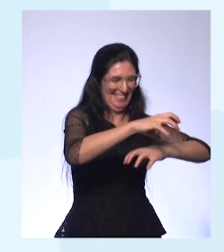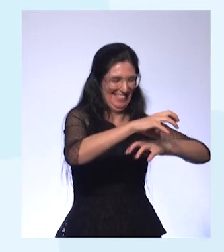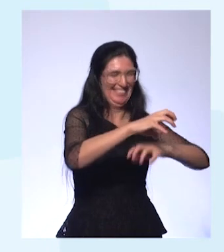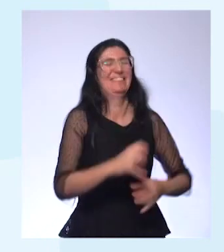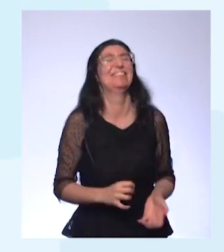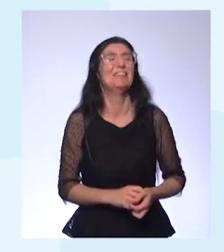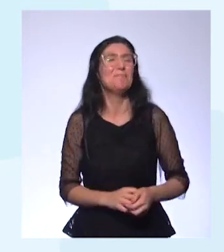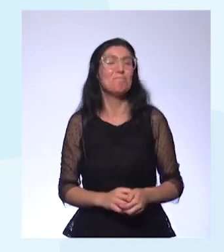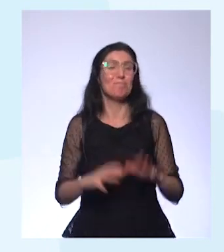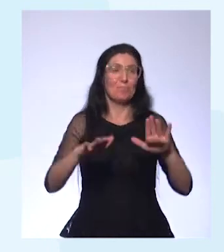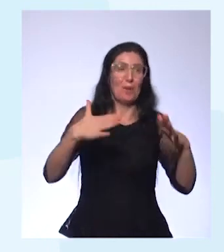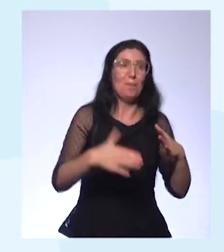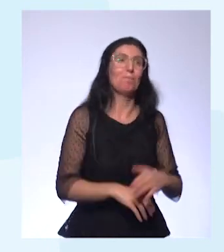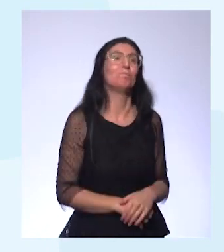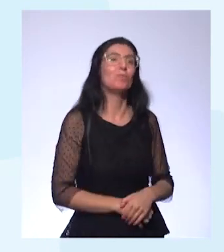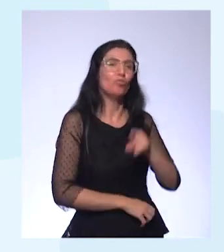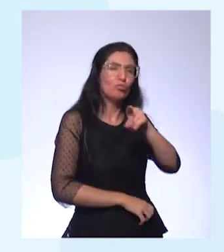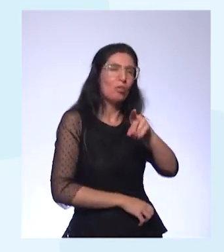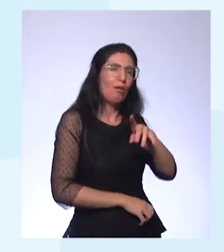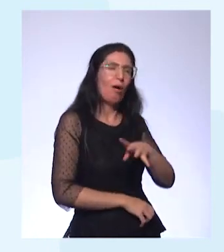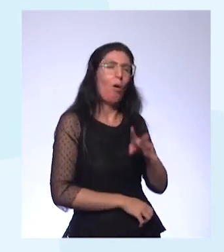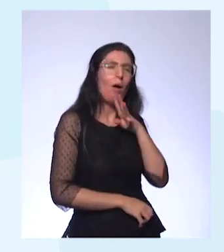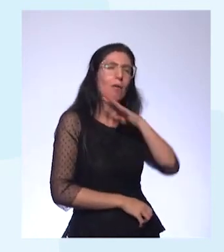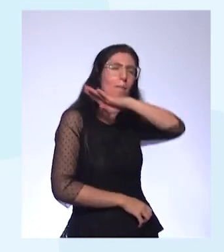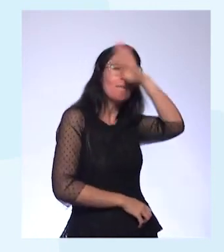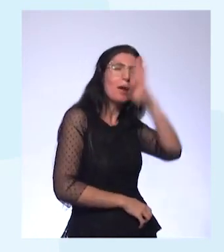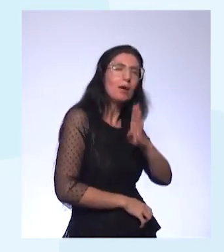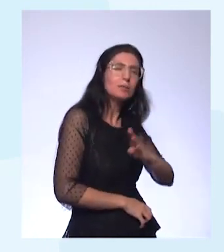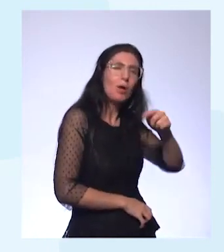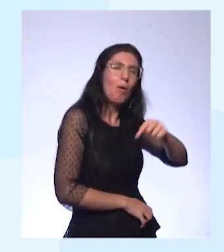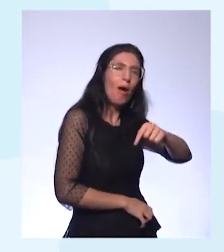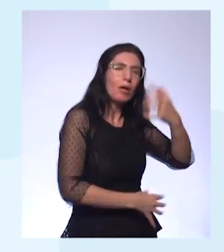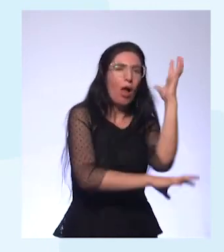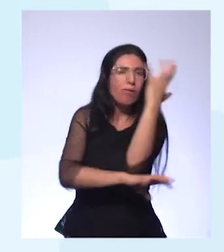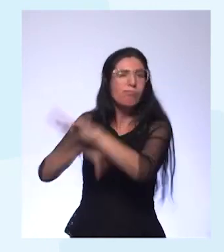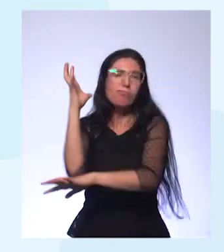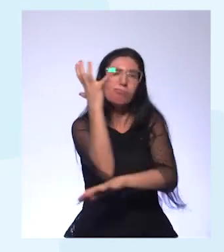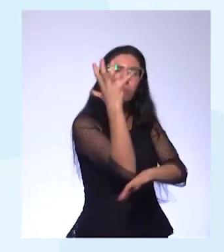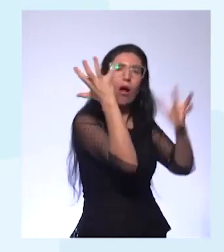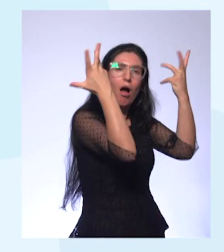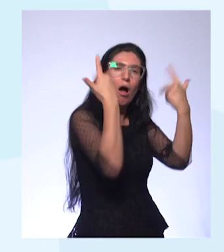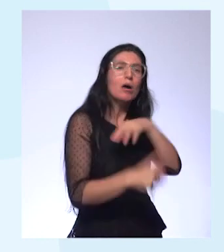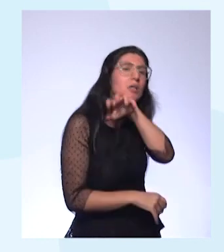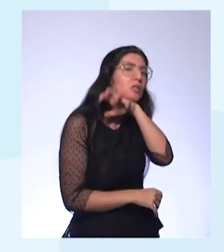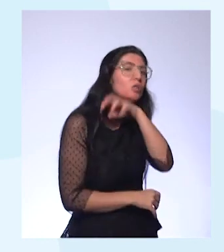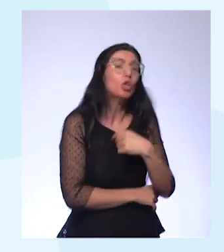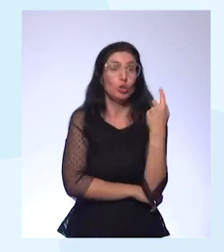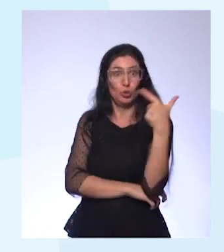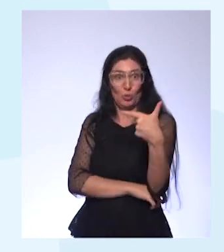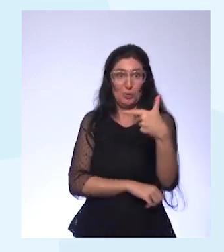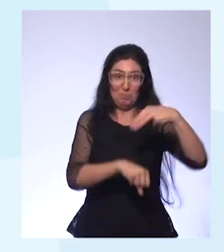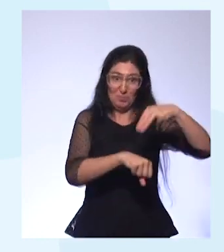biomas brasileiros você, estudante, conhece? Em 2 minutos a gente volta.